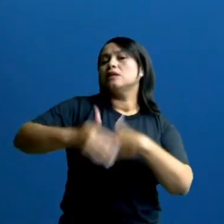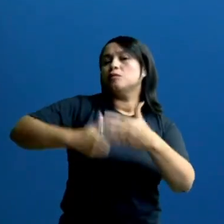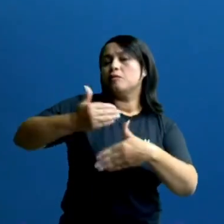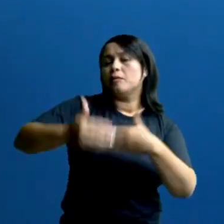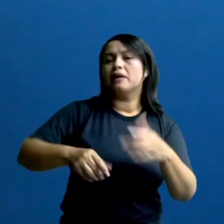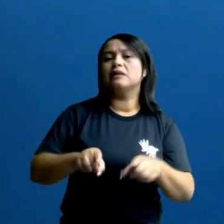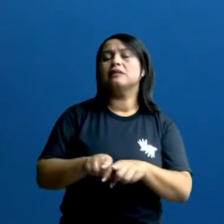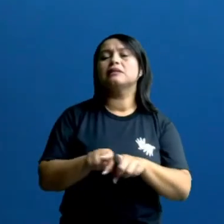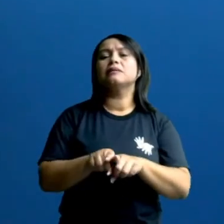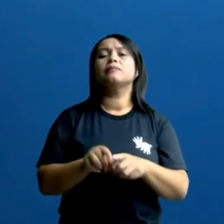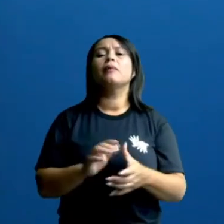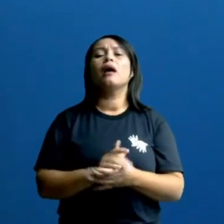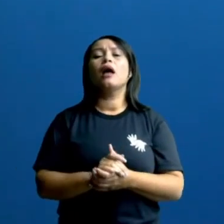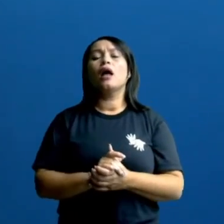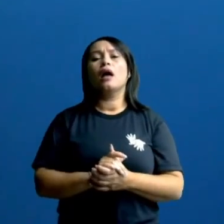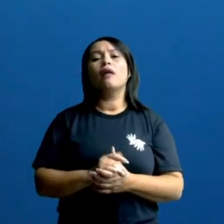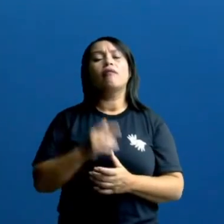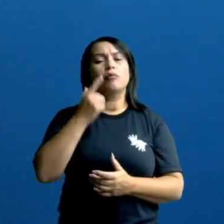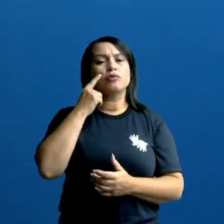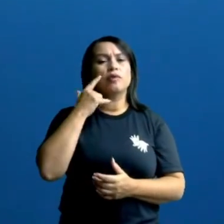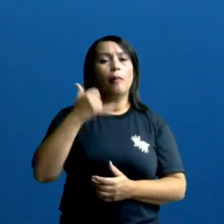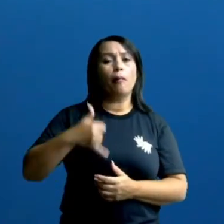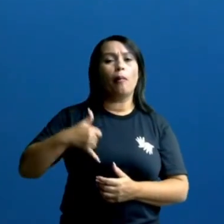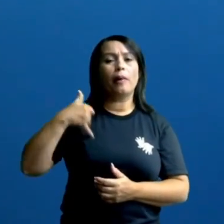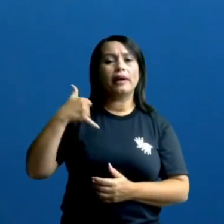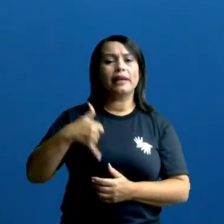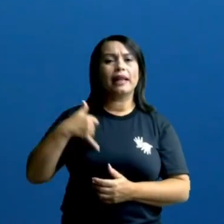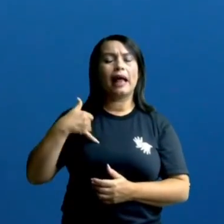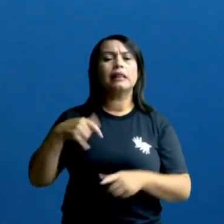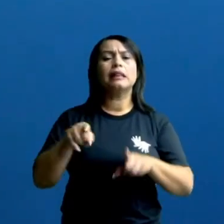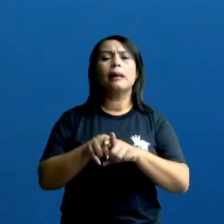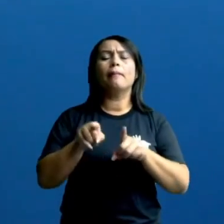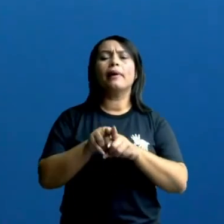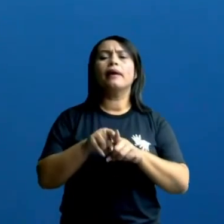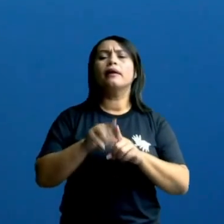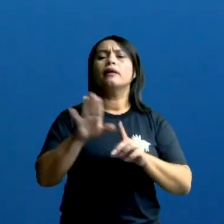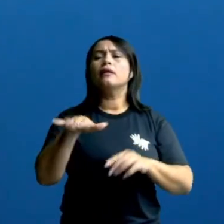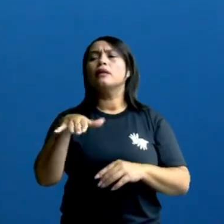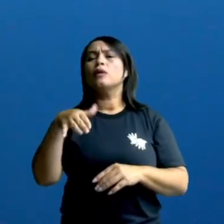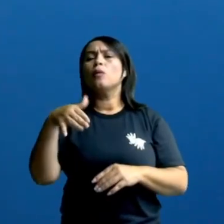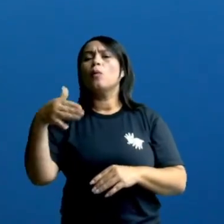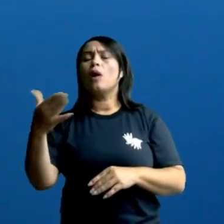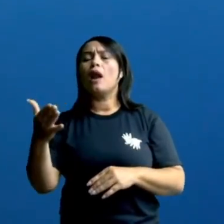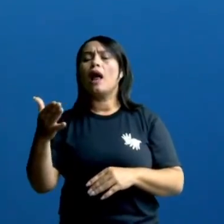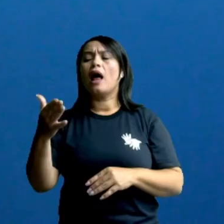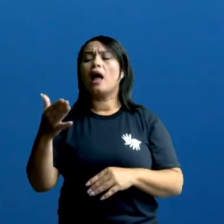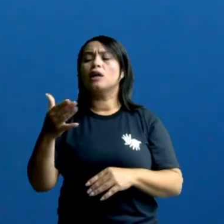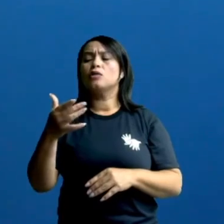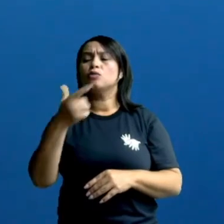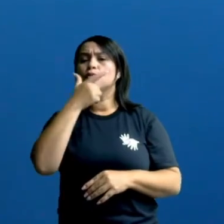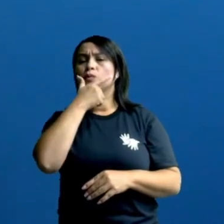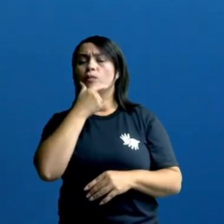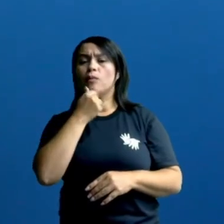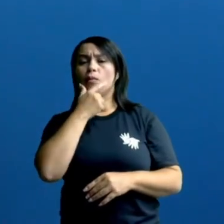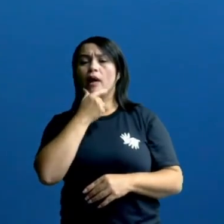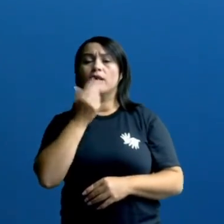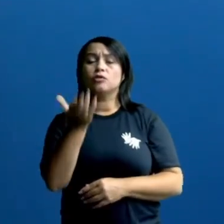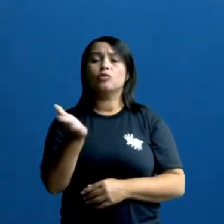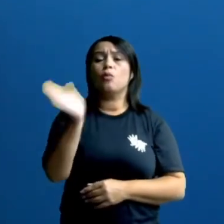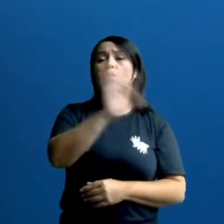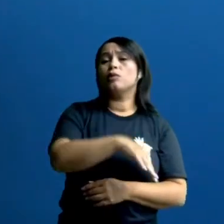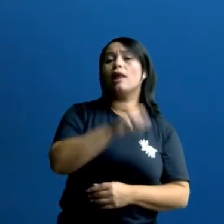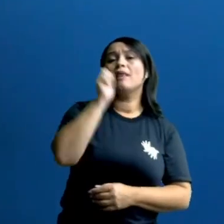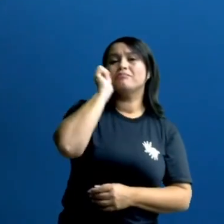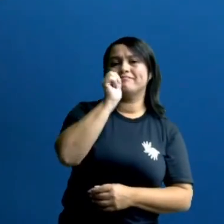sucessivamente, certo? A gente vai ver por idade. De um lado está a população masculina, do outro lado